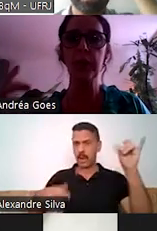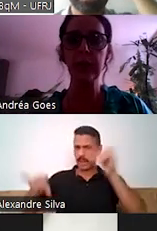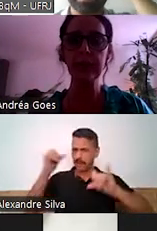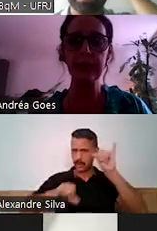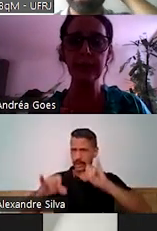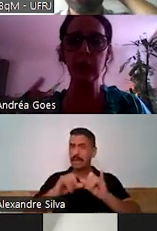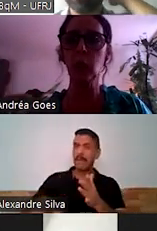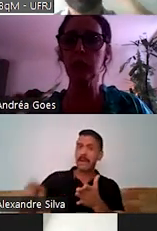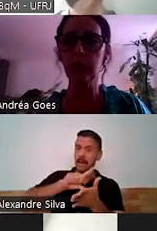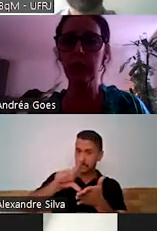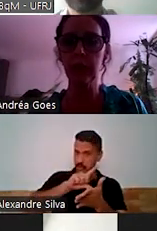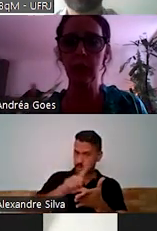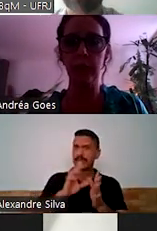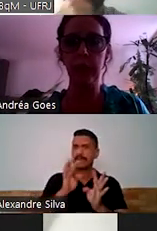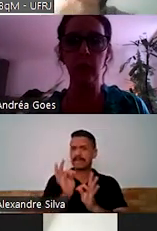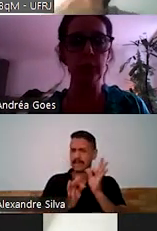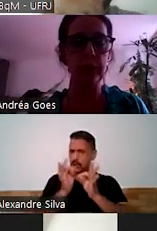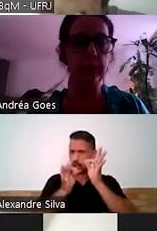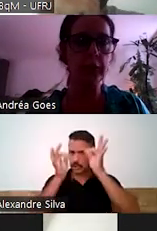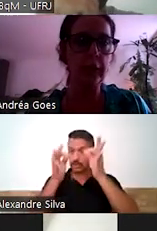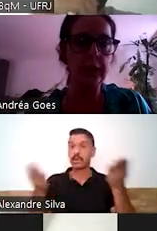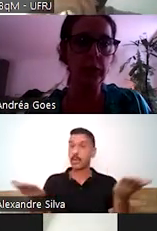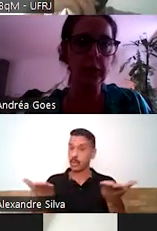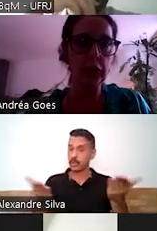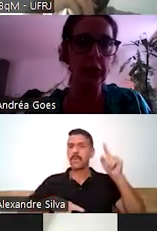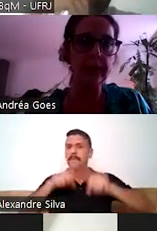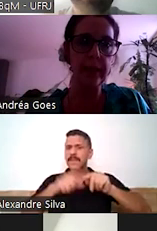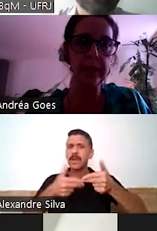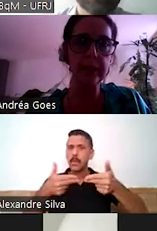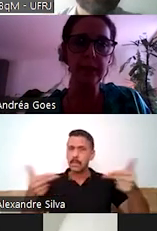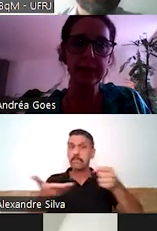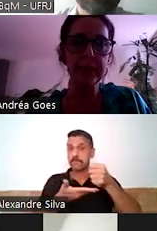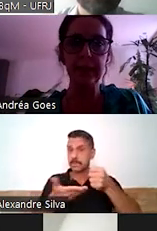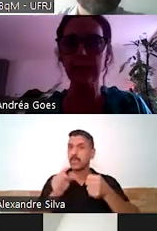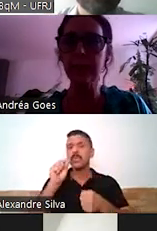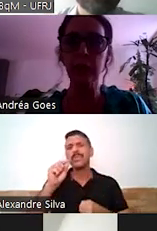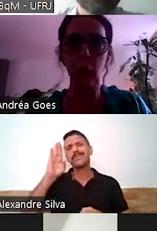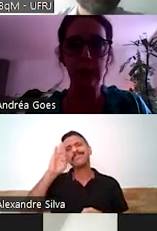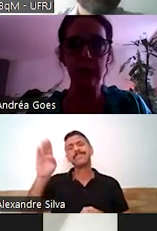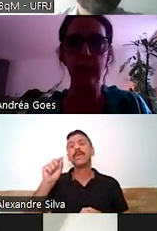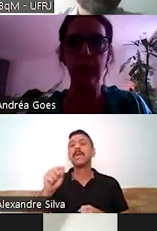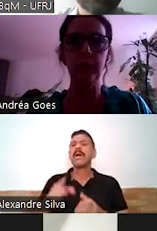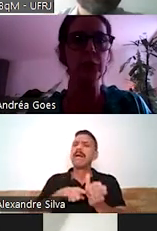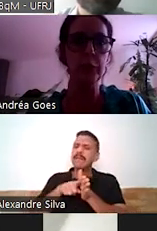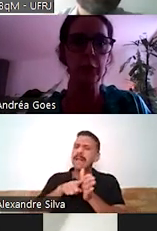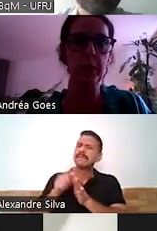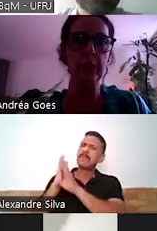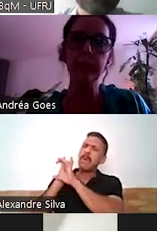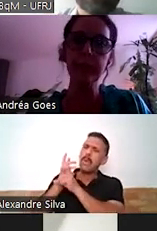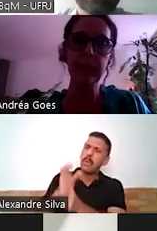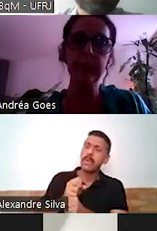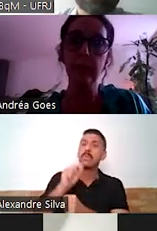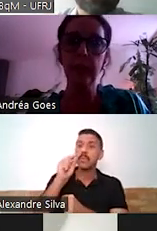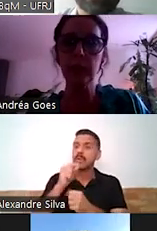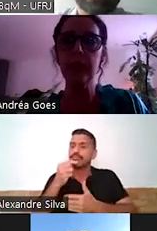de chegar nessa tecnologia que a gente trabalha hoje, materiais didáticos, a ideia era fazer essa análise histórica do desenvolvimento